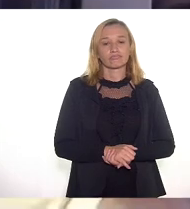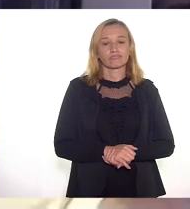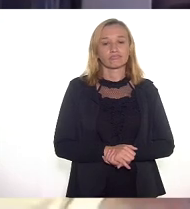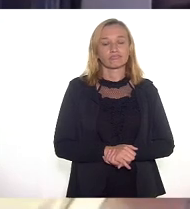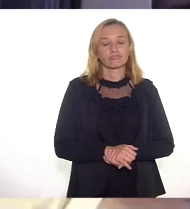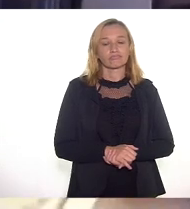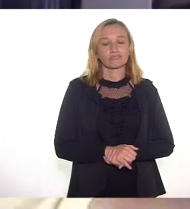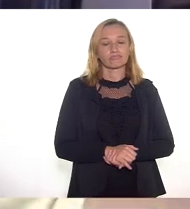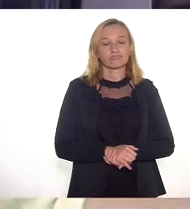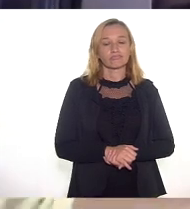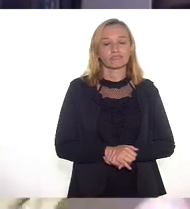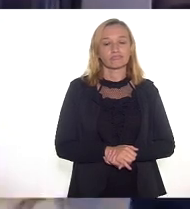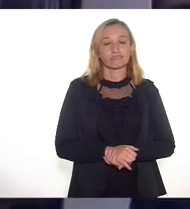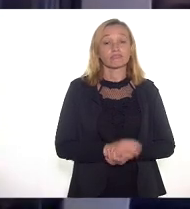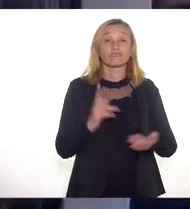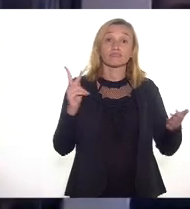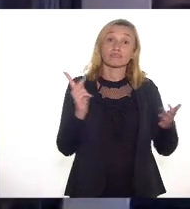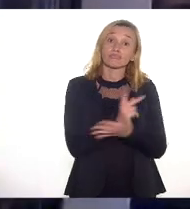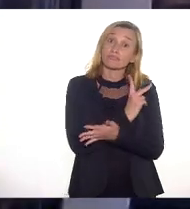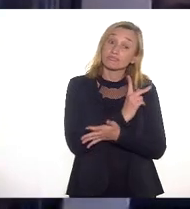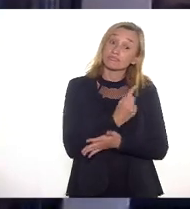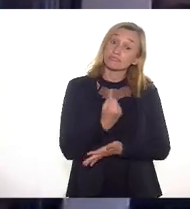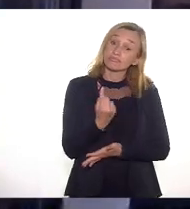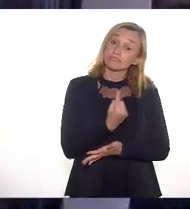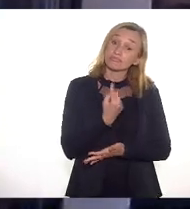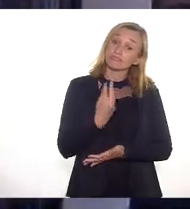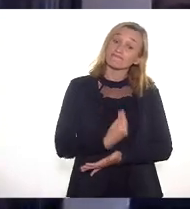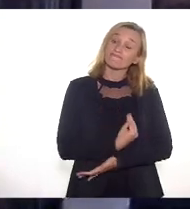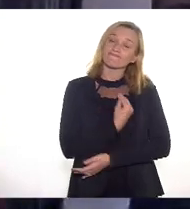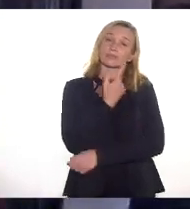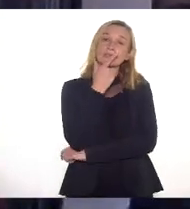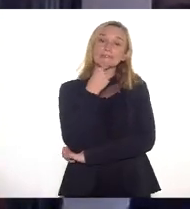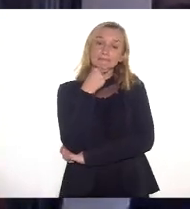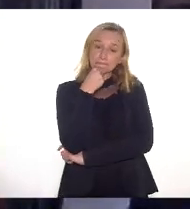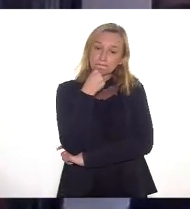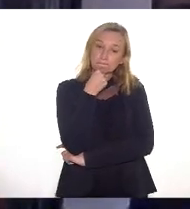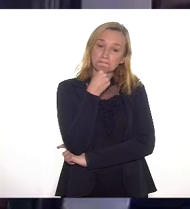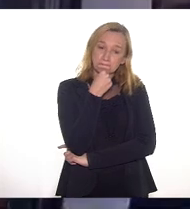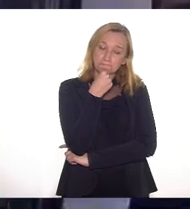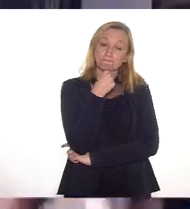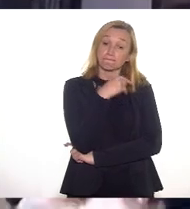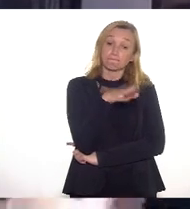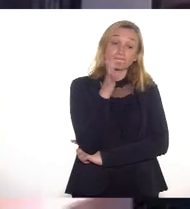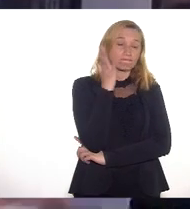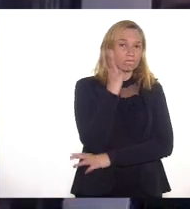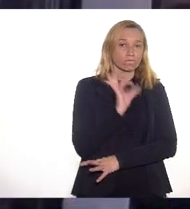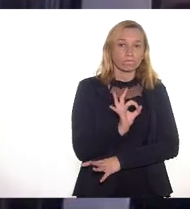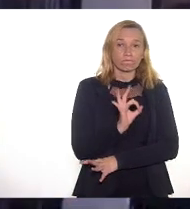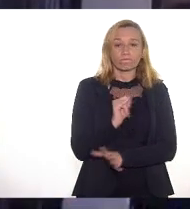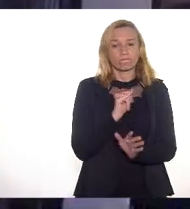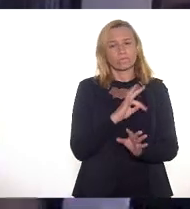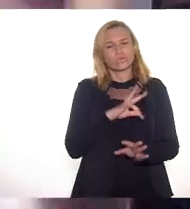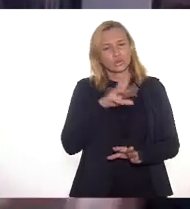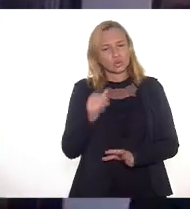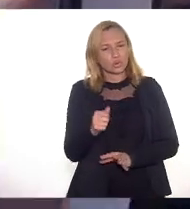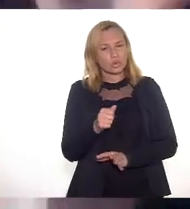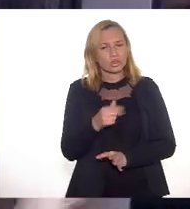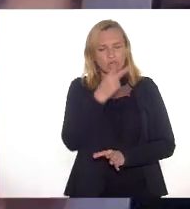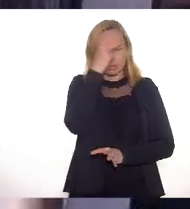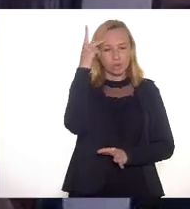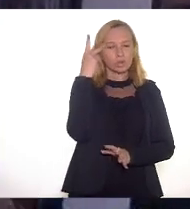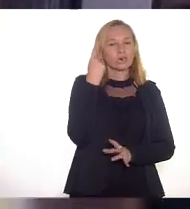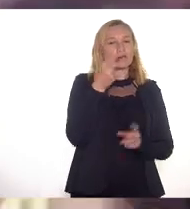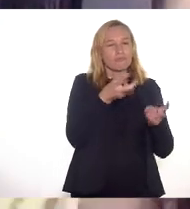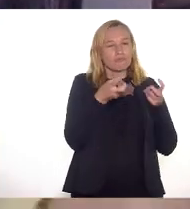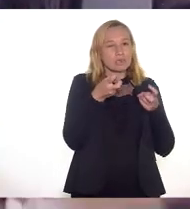tem uma coisa acontecendo nas nossas vidas, né? Que eu não sei se todo mundo tem se dado